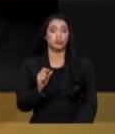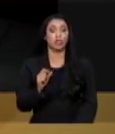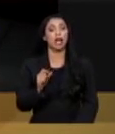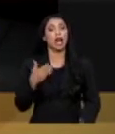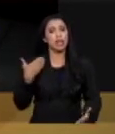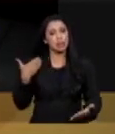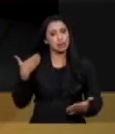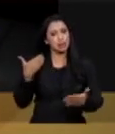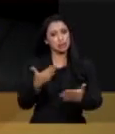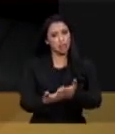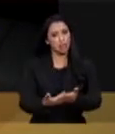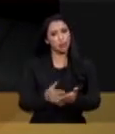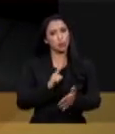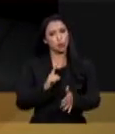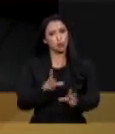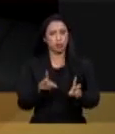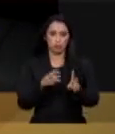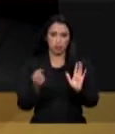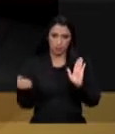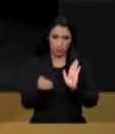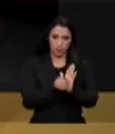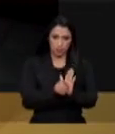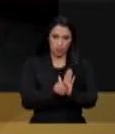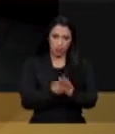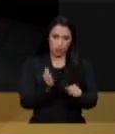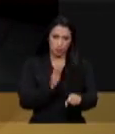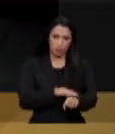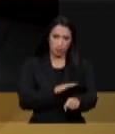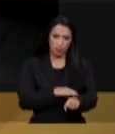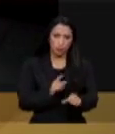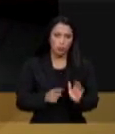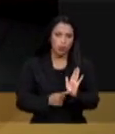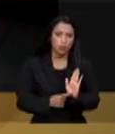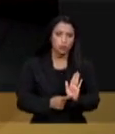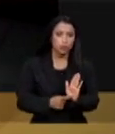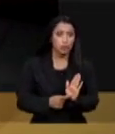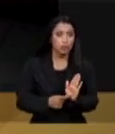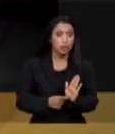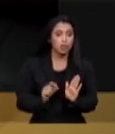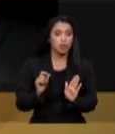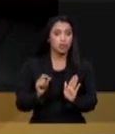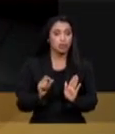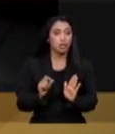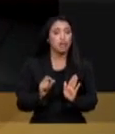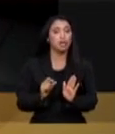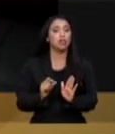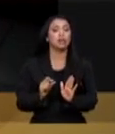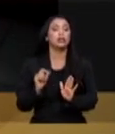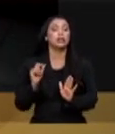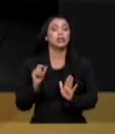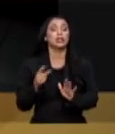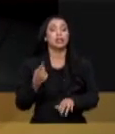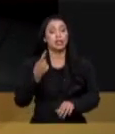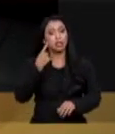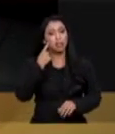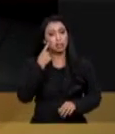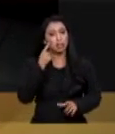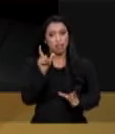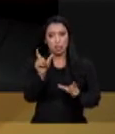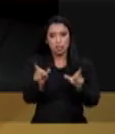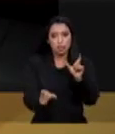de hoje, é notório que o marco temporal ele figura como um dos principais trunfos para sobrepor interesses